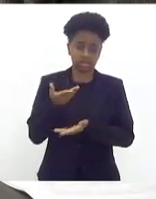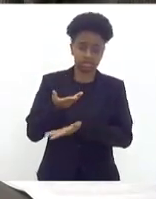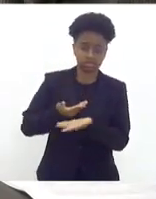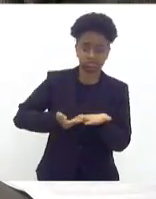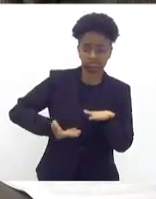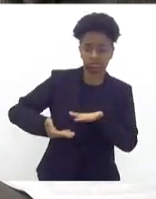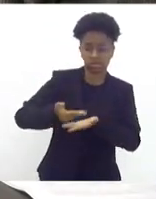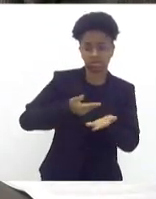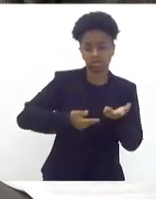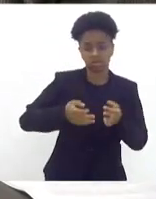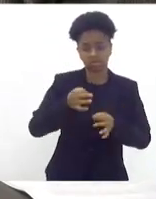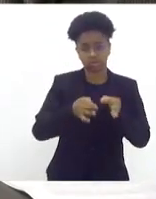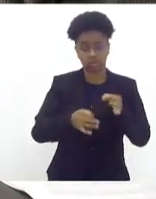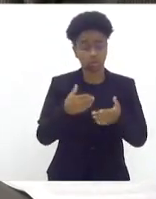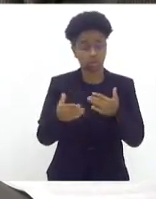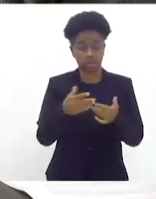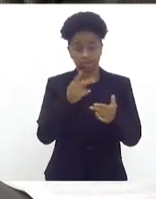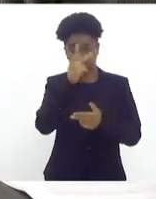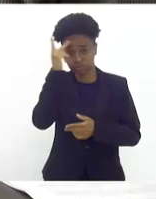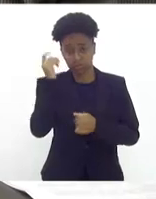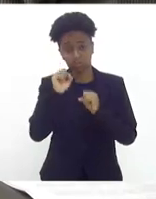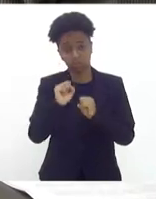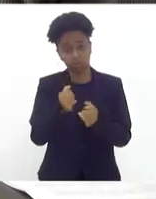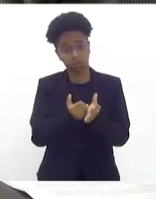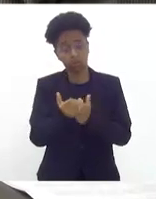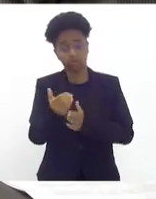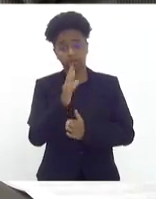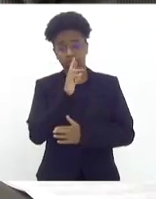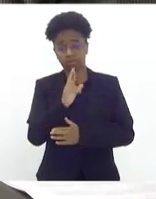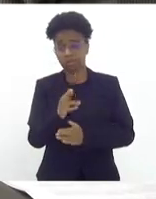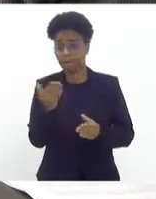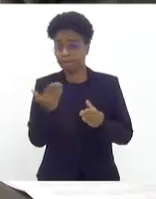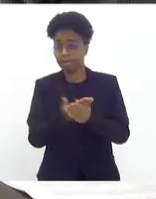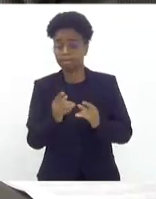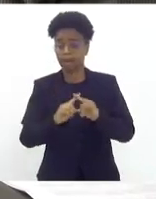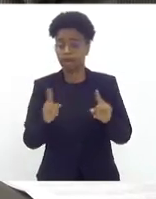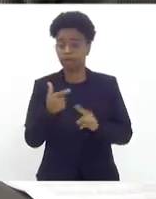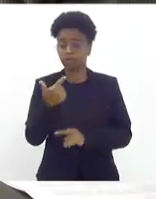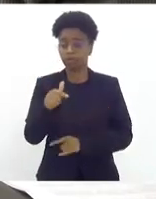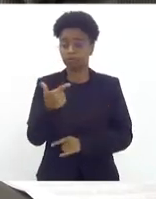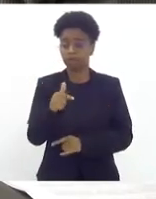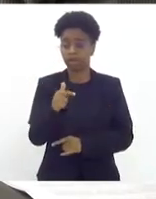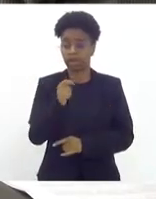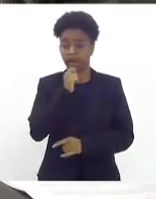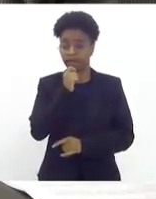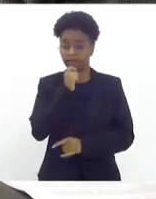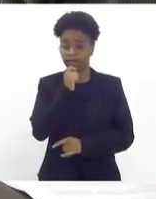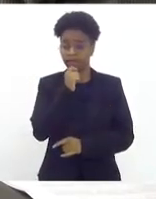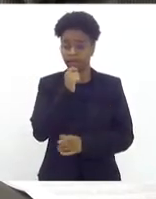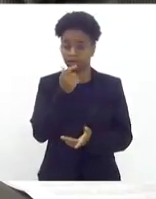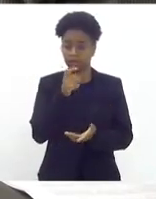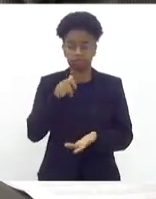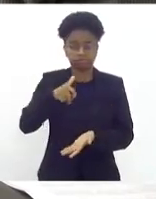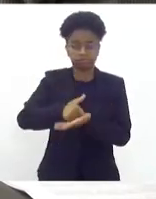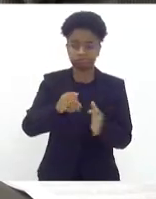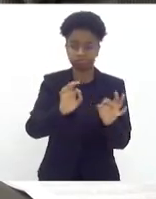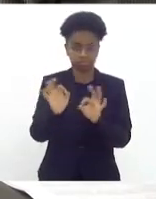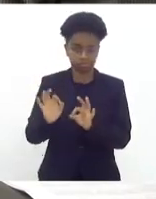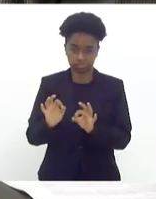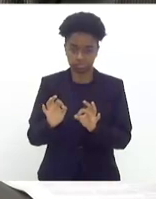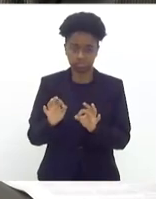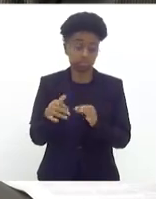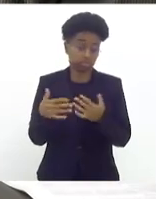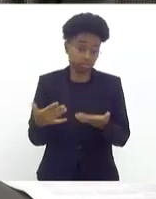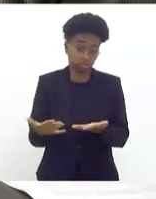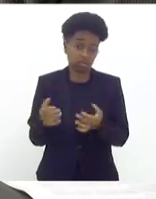dizer, qualquer pessoa pode começar a responder um processo e não ter sido sequer condenado. Então, isso não pode ser um